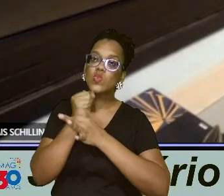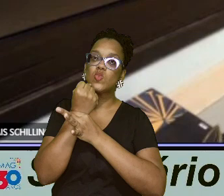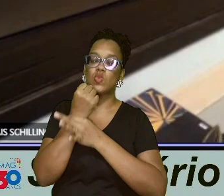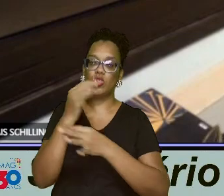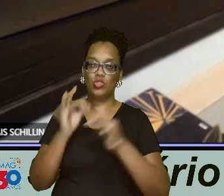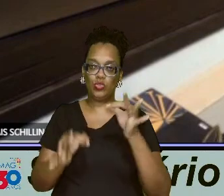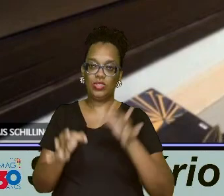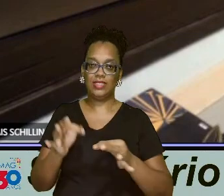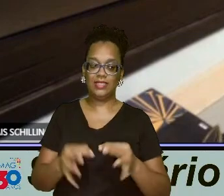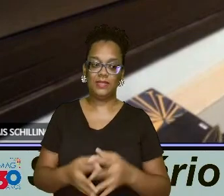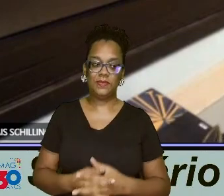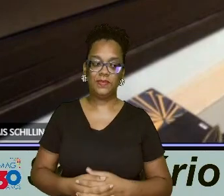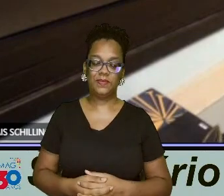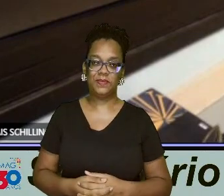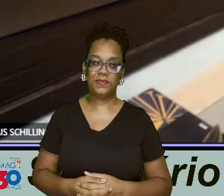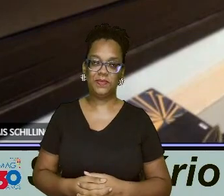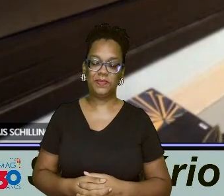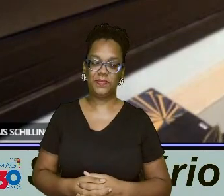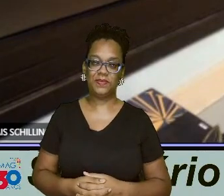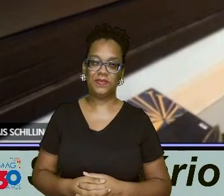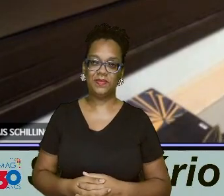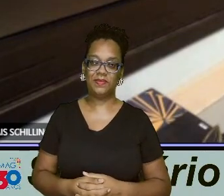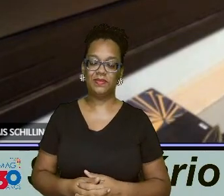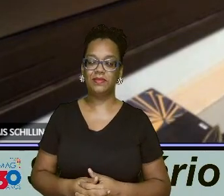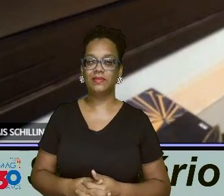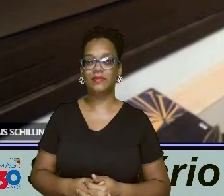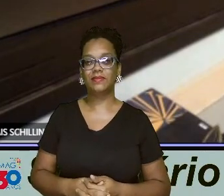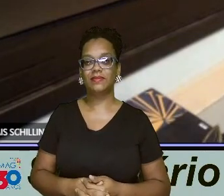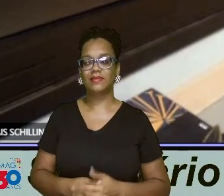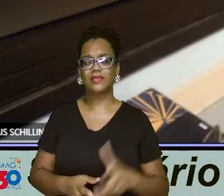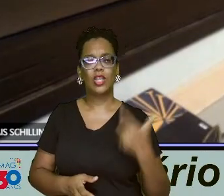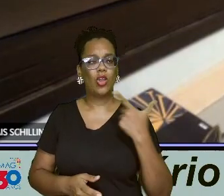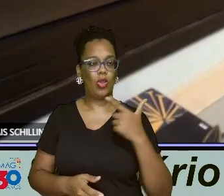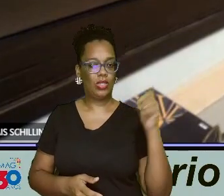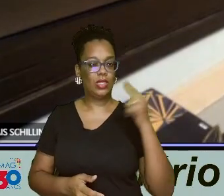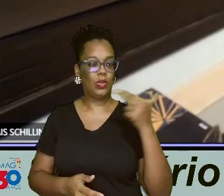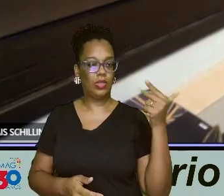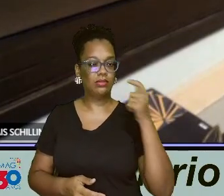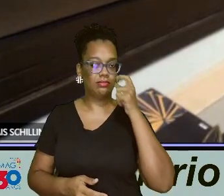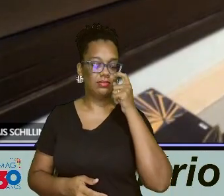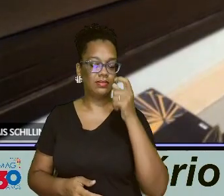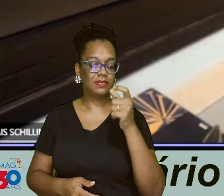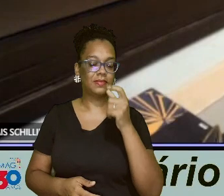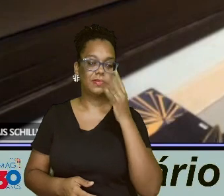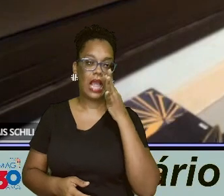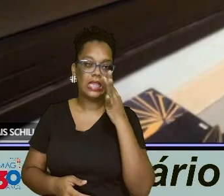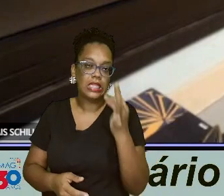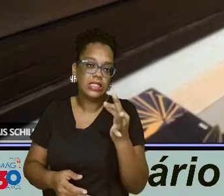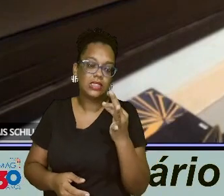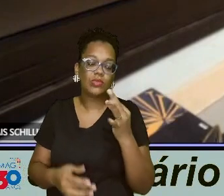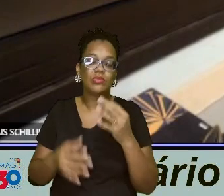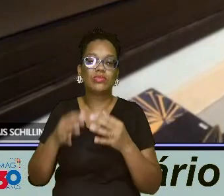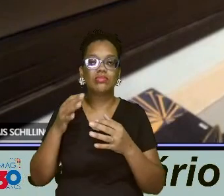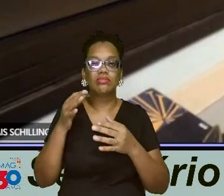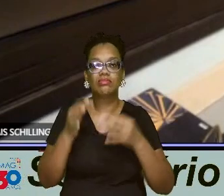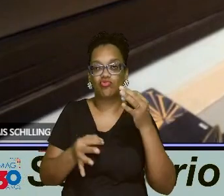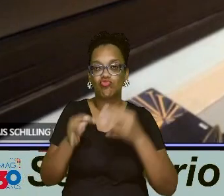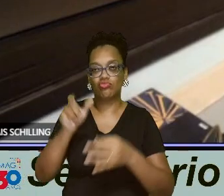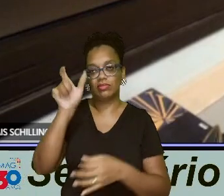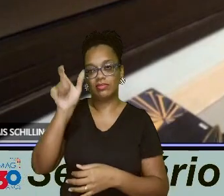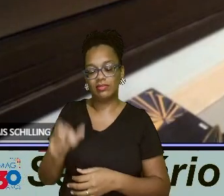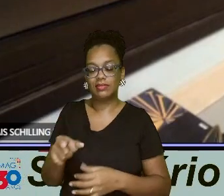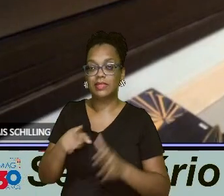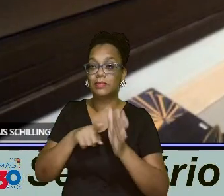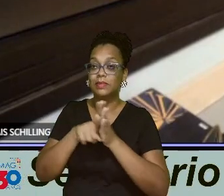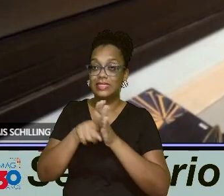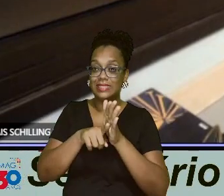jurídica. A questão, outra coisa que me chama a atenção, né, nesse julgado e que acho que a